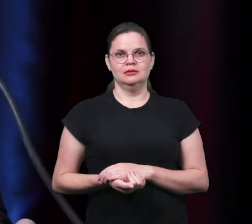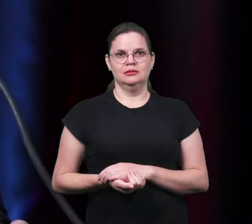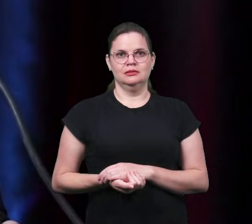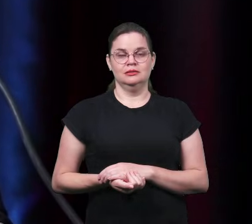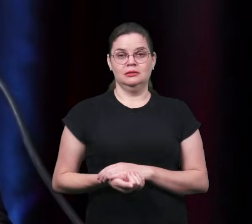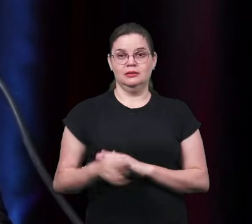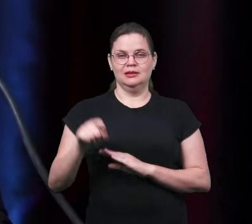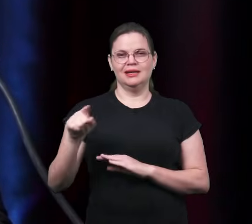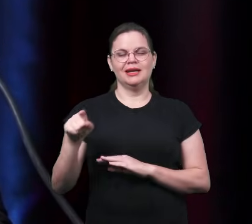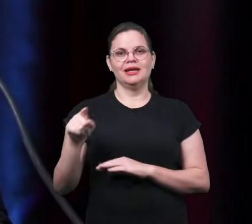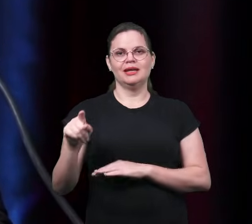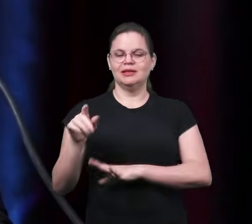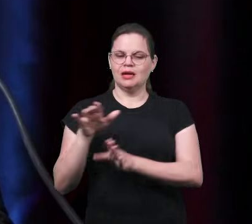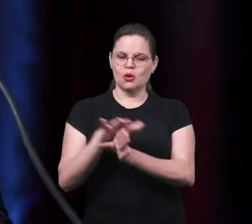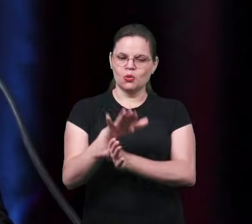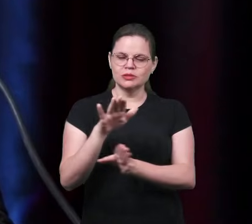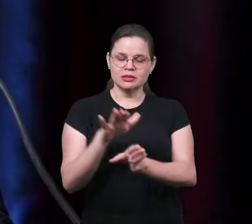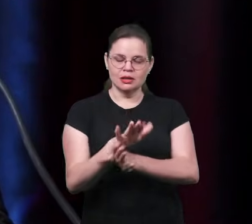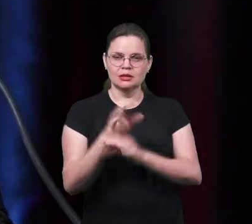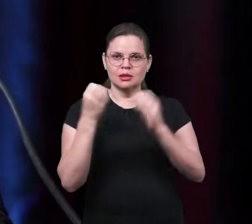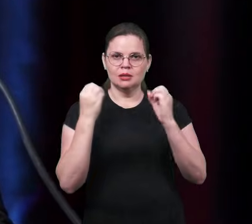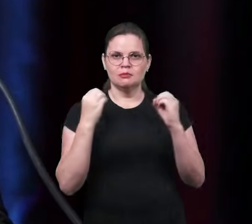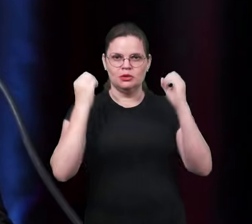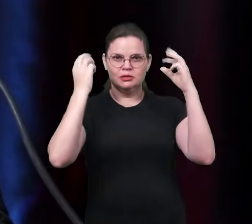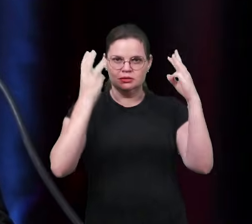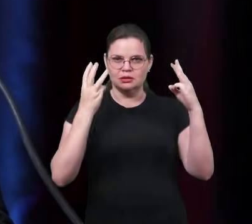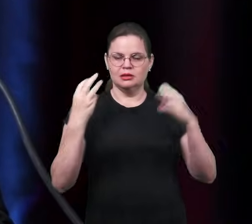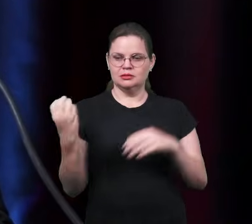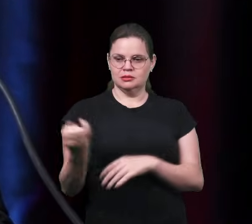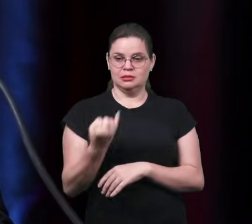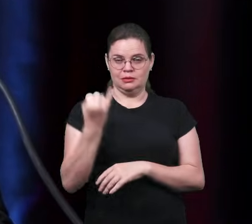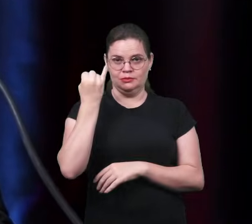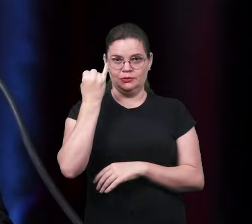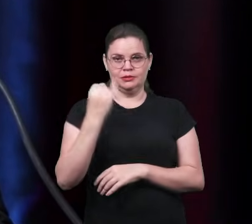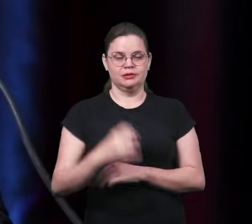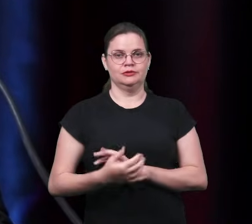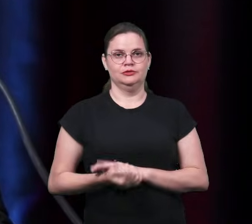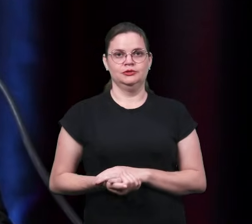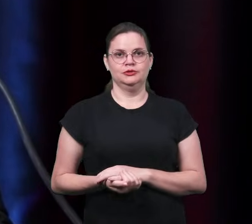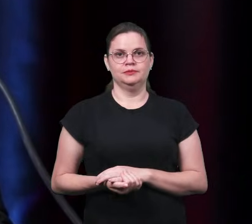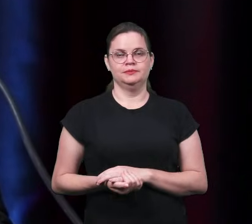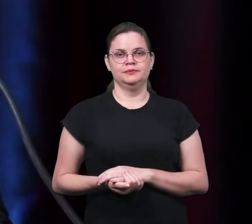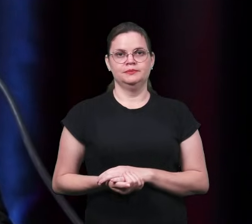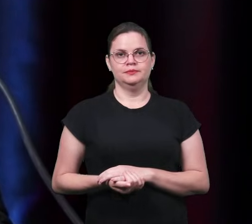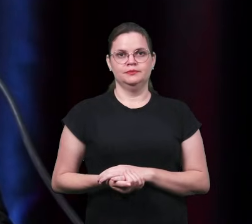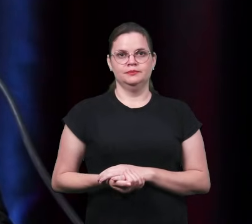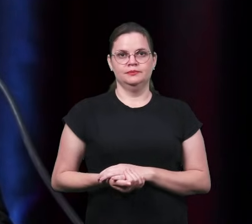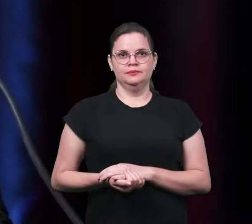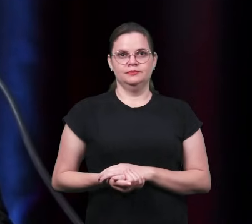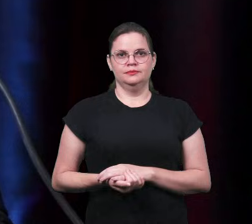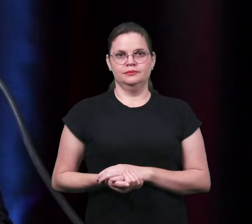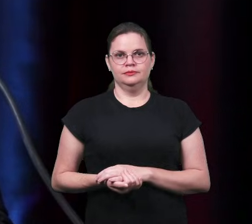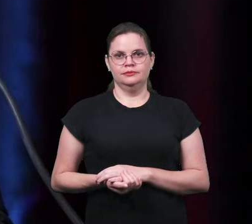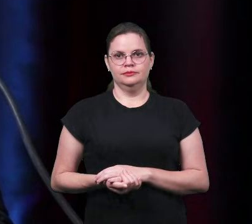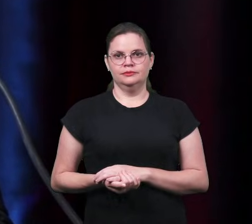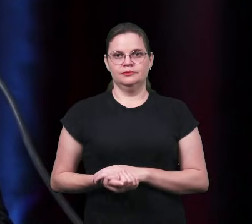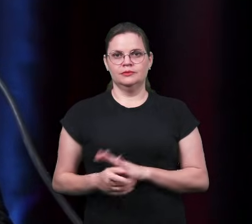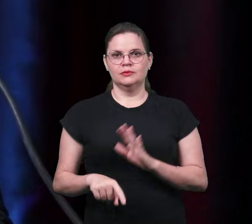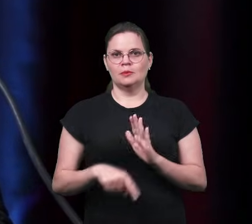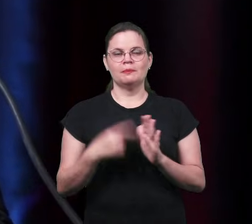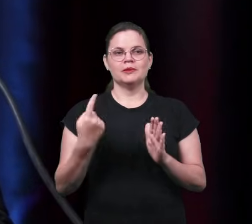alguns conselhos para Moisés que são profundos, né? E o que destaca no primeiro momento